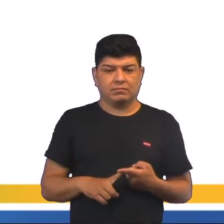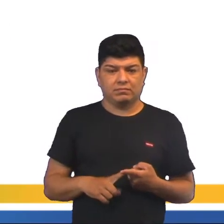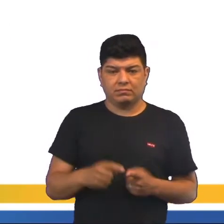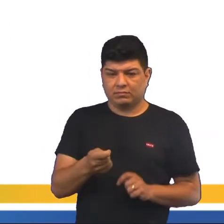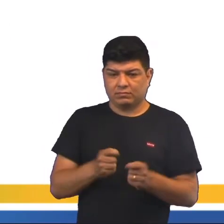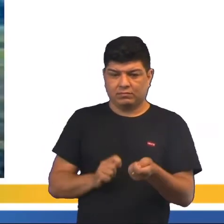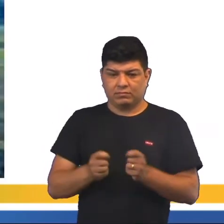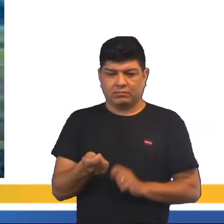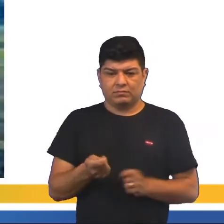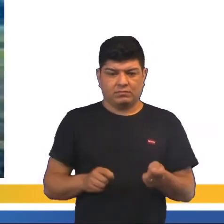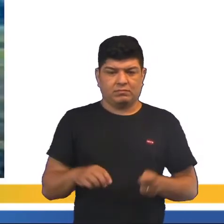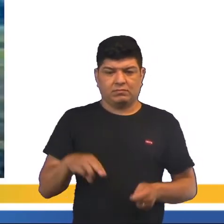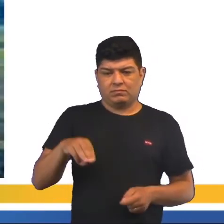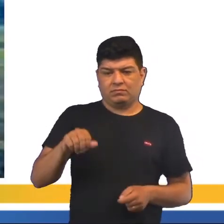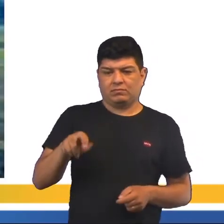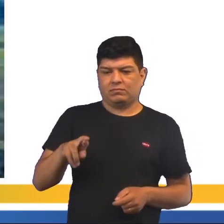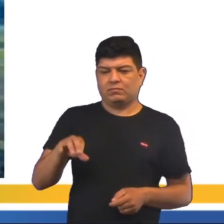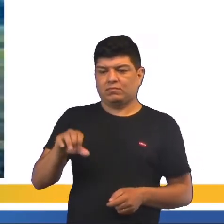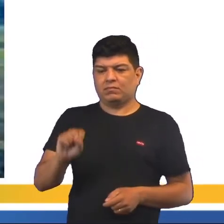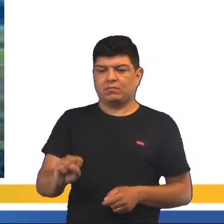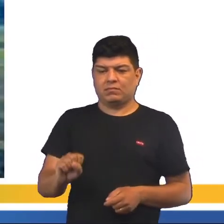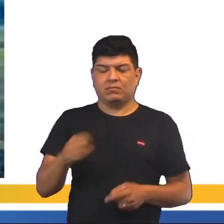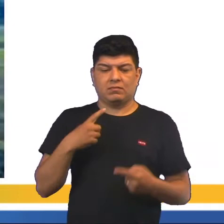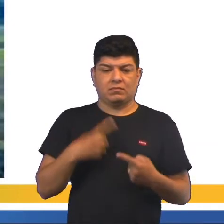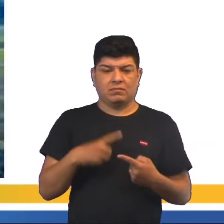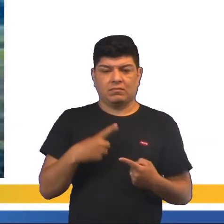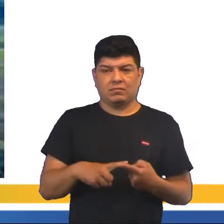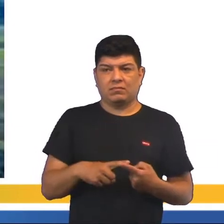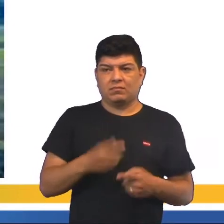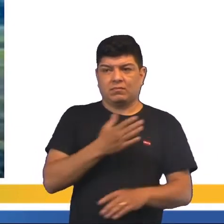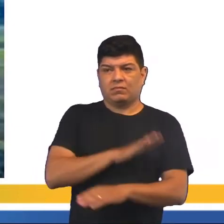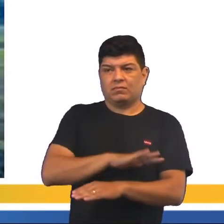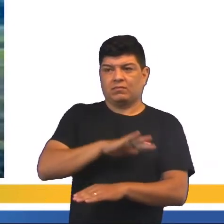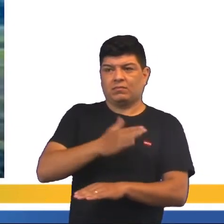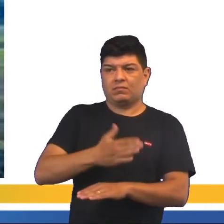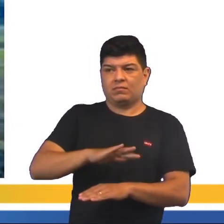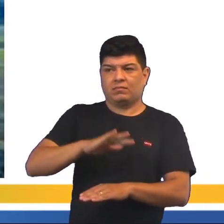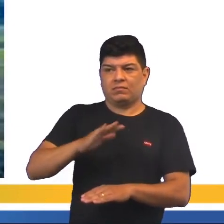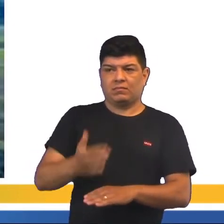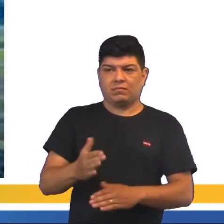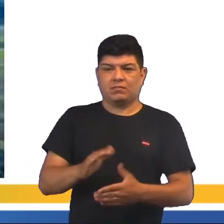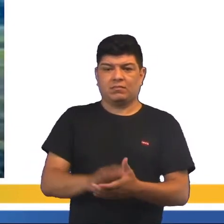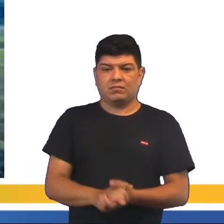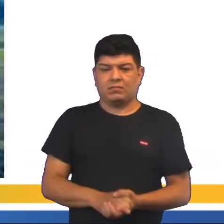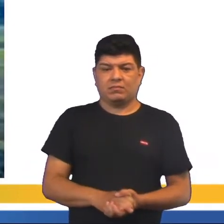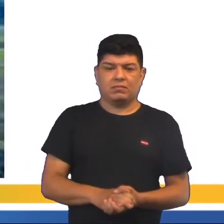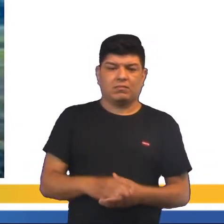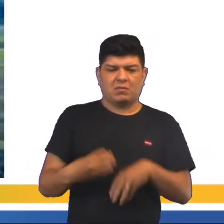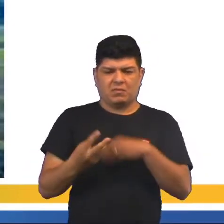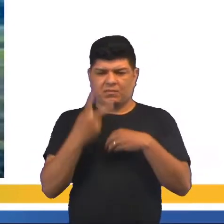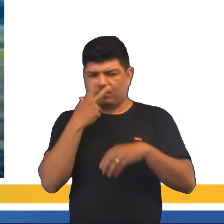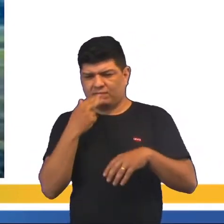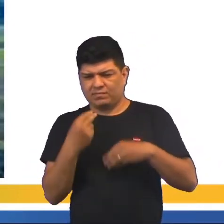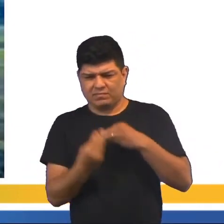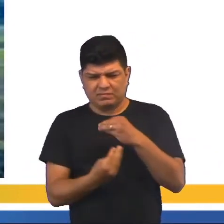de domínio Mares de Morros, porque os morros, por eles serem abauluados,